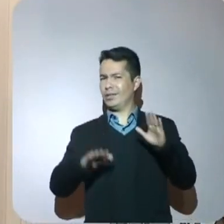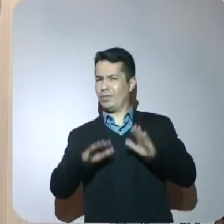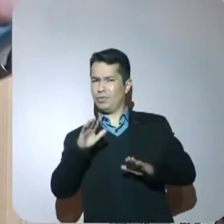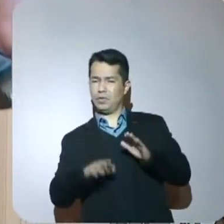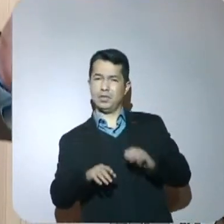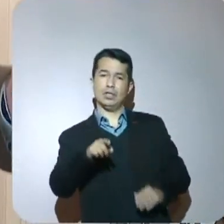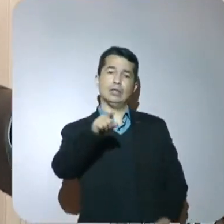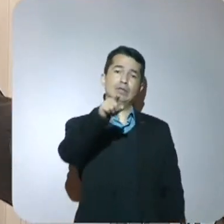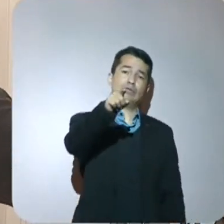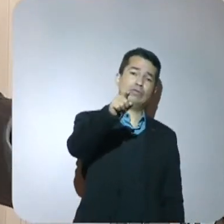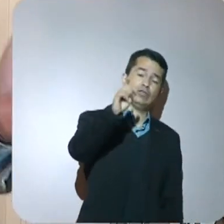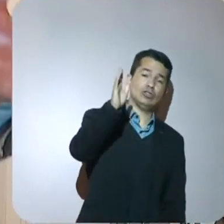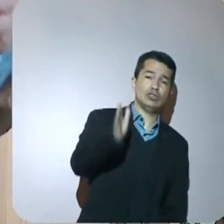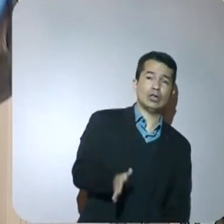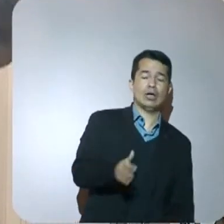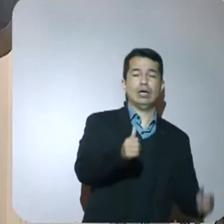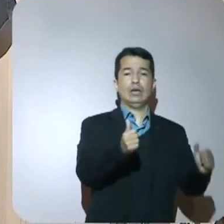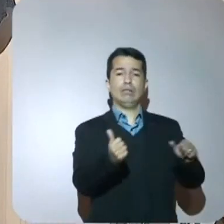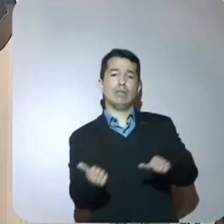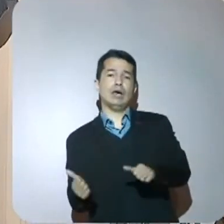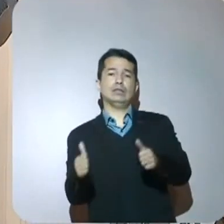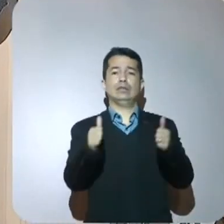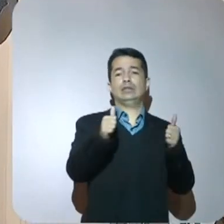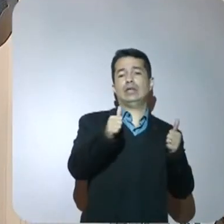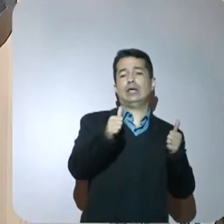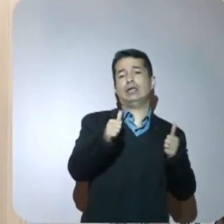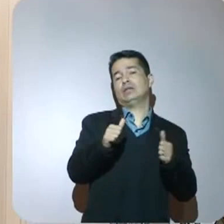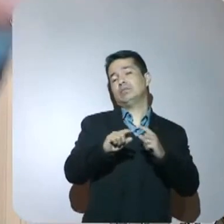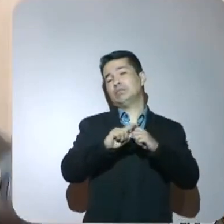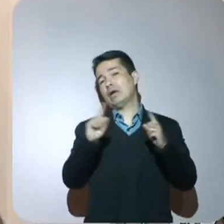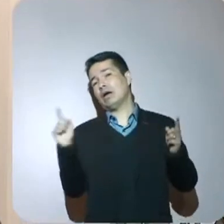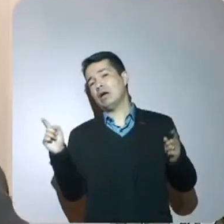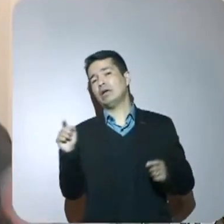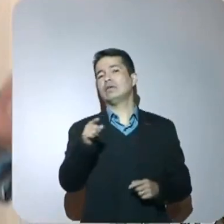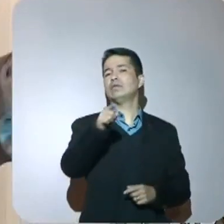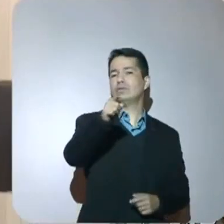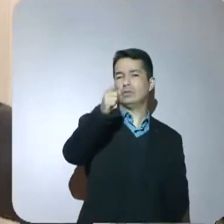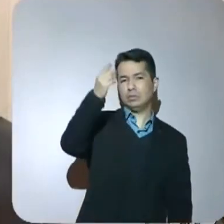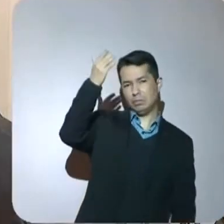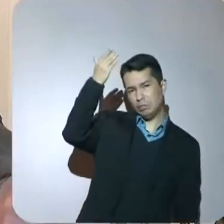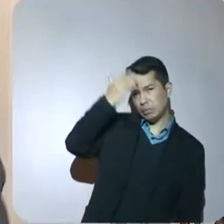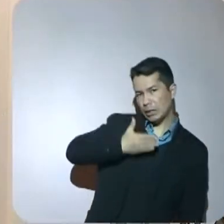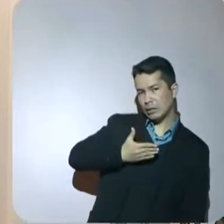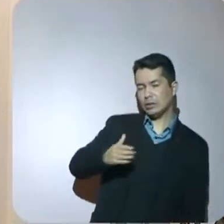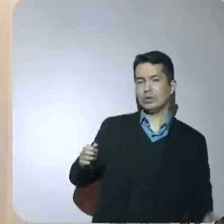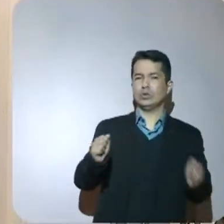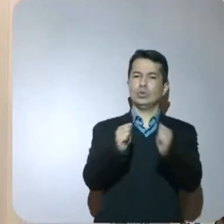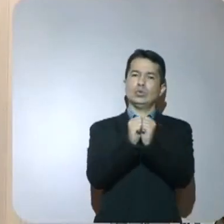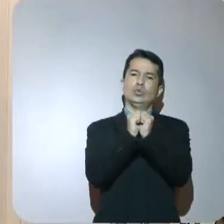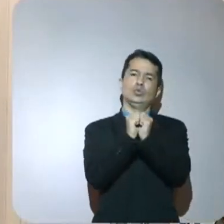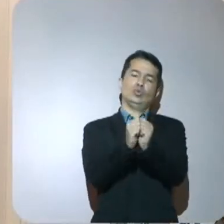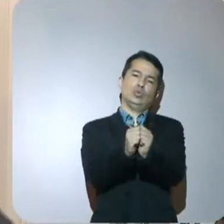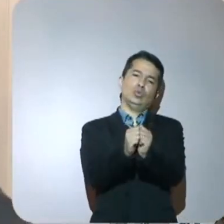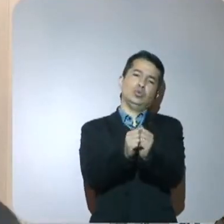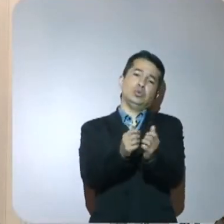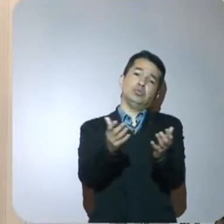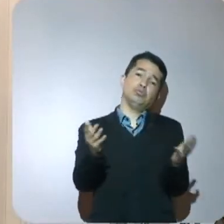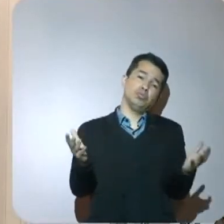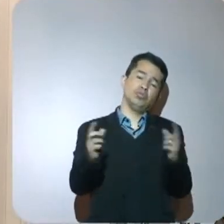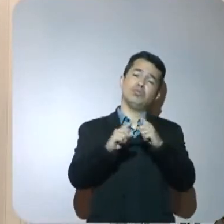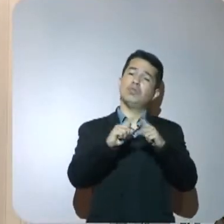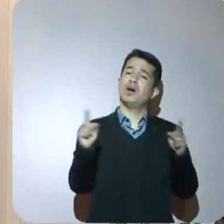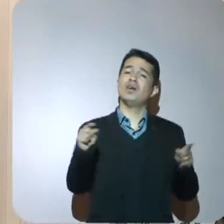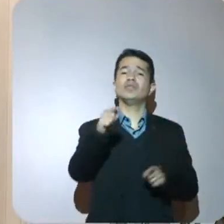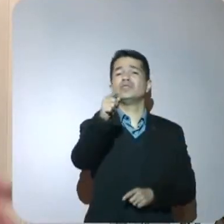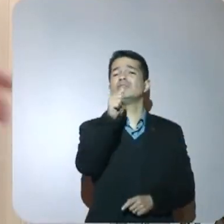aqui virtualmente, você está aqui, quem sabe, presencialmente, quando a gente tem culto presencial, mas não é membro